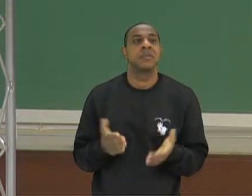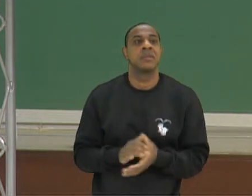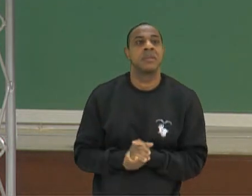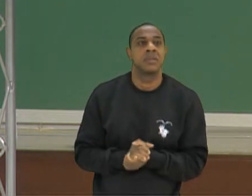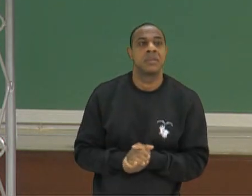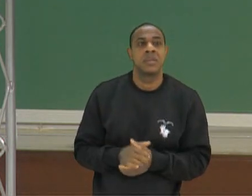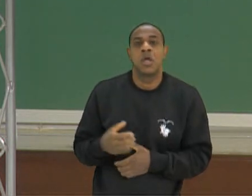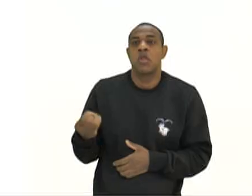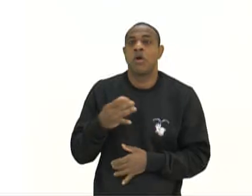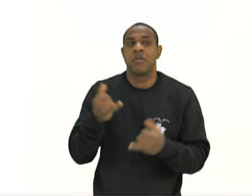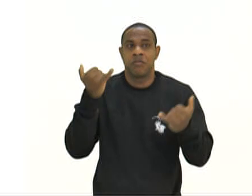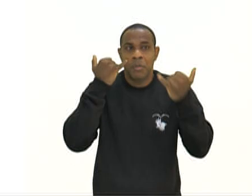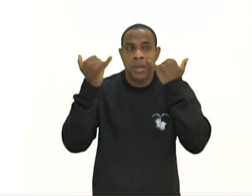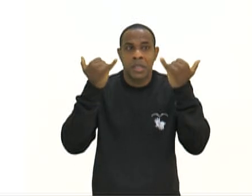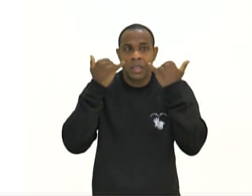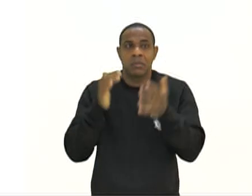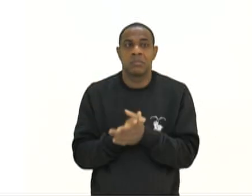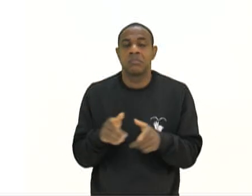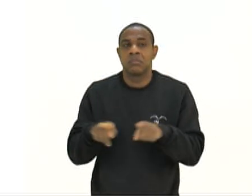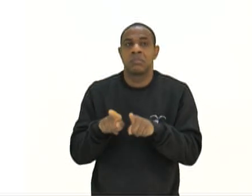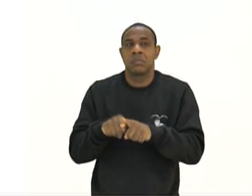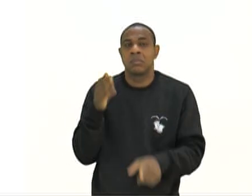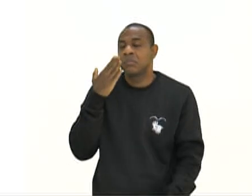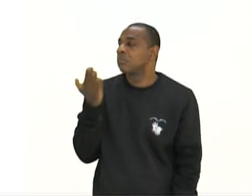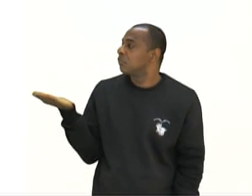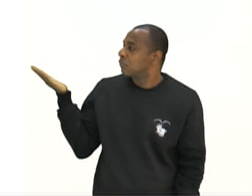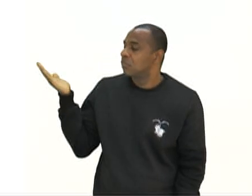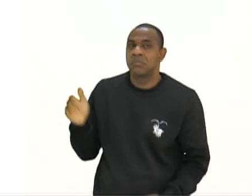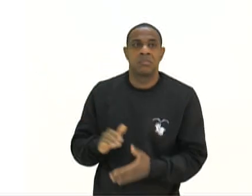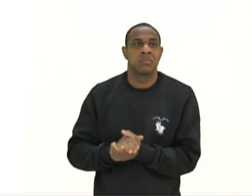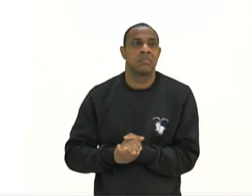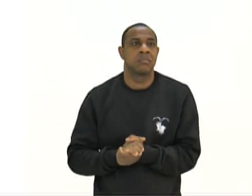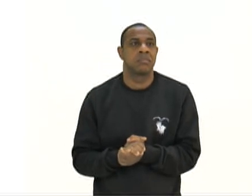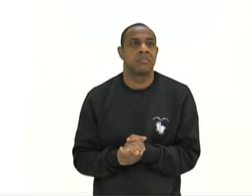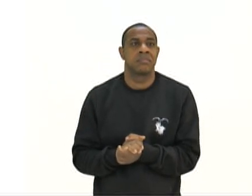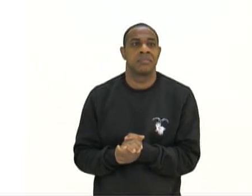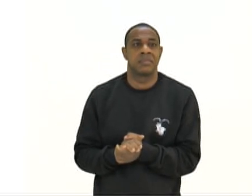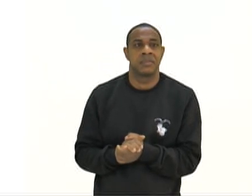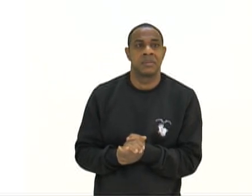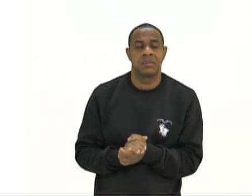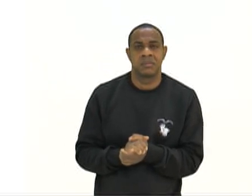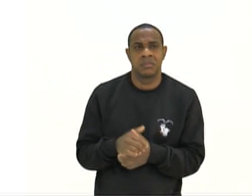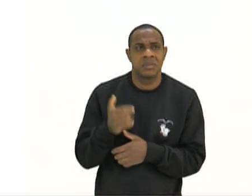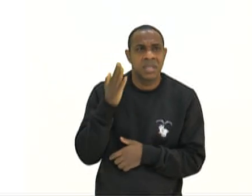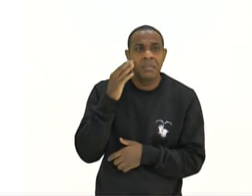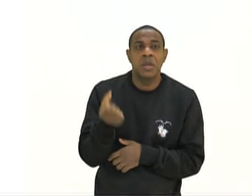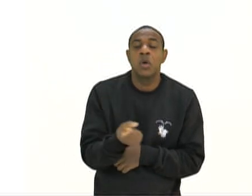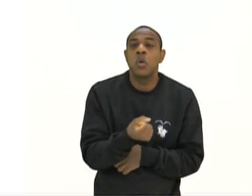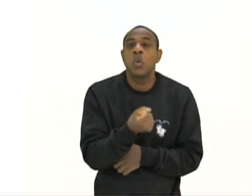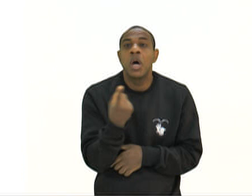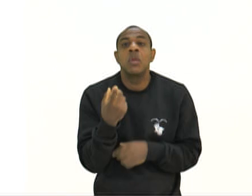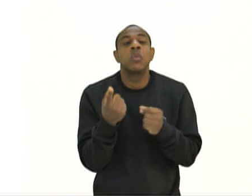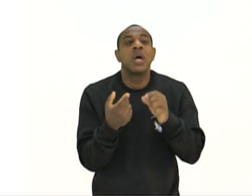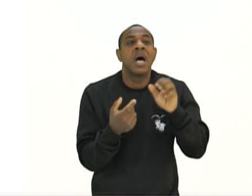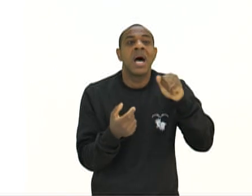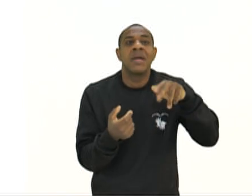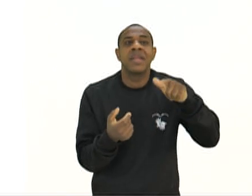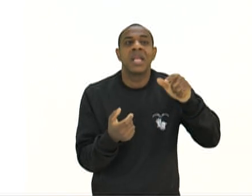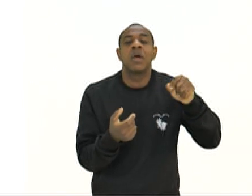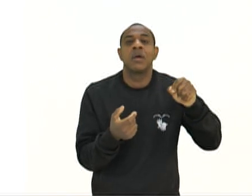uma nova informação que teve ali também de jornais. Saiba quando o sinal analógico